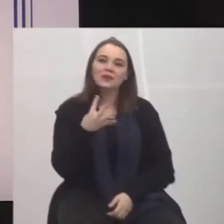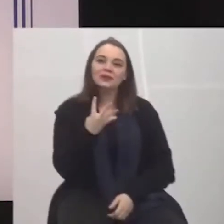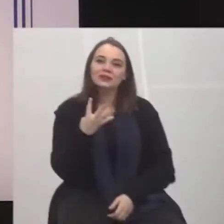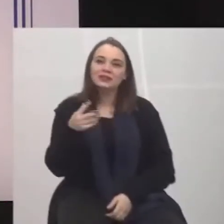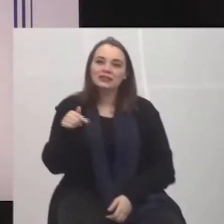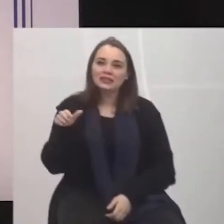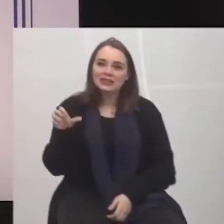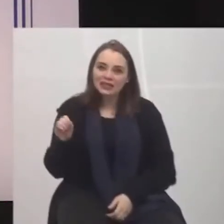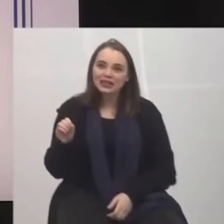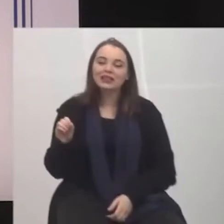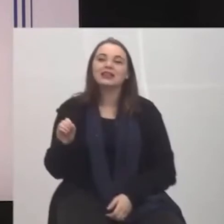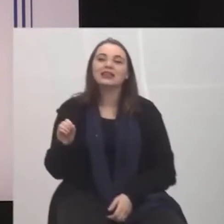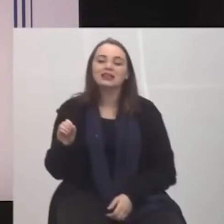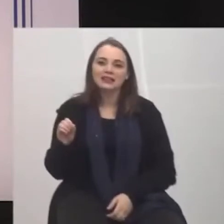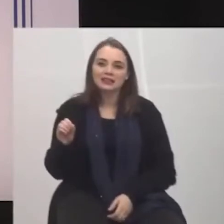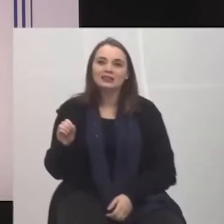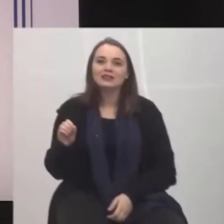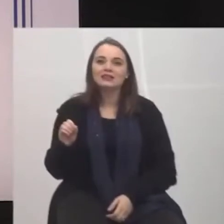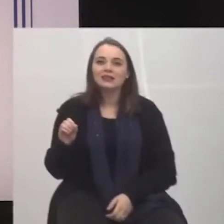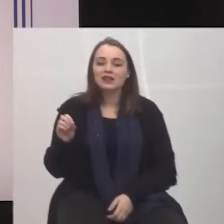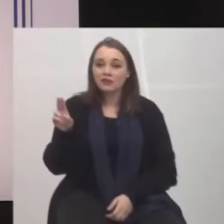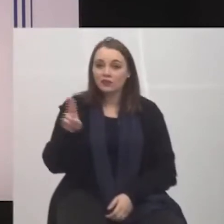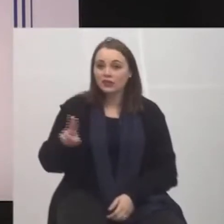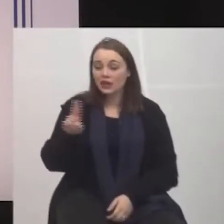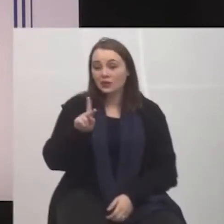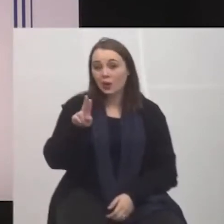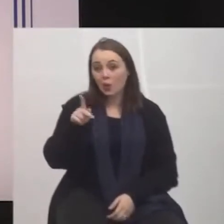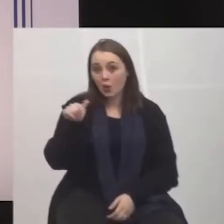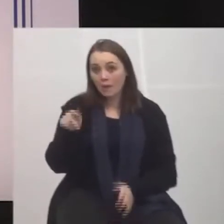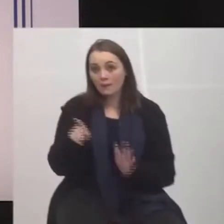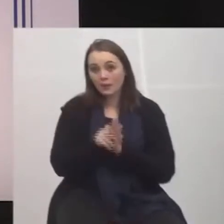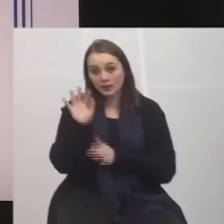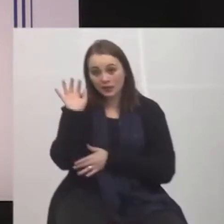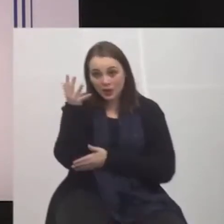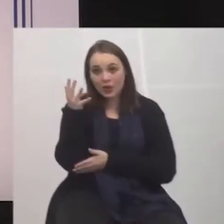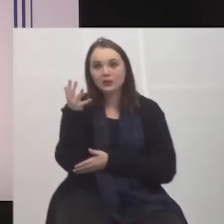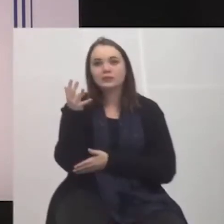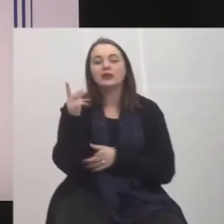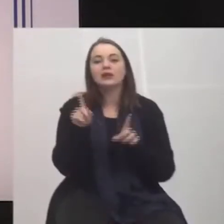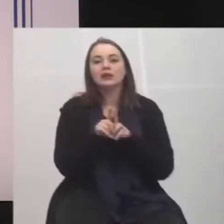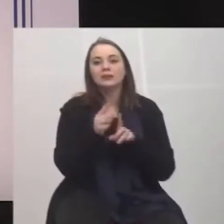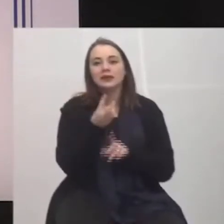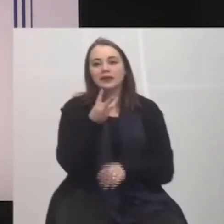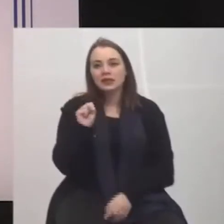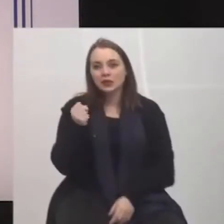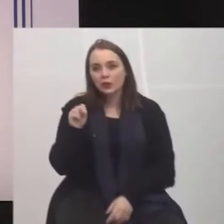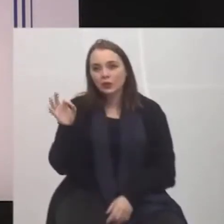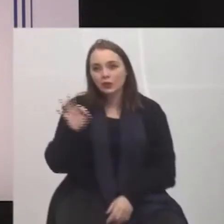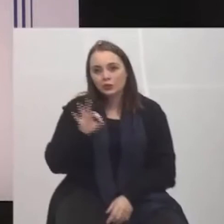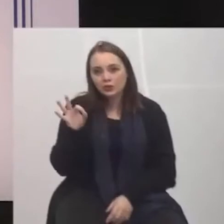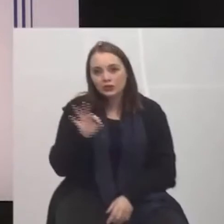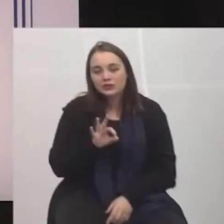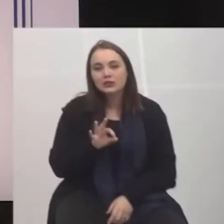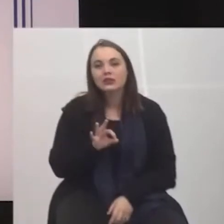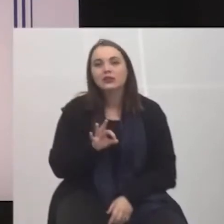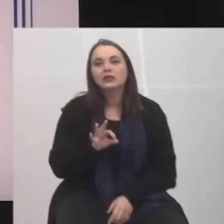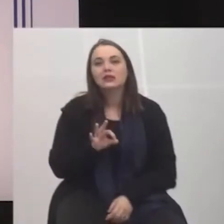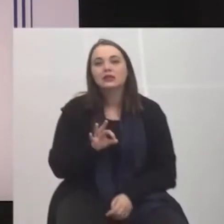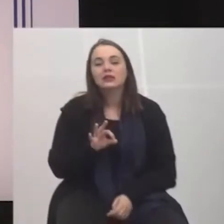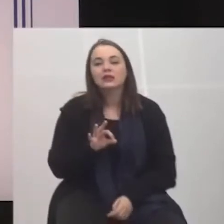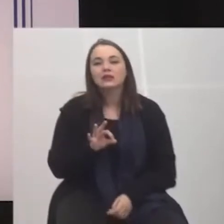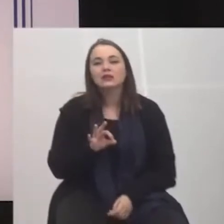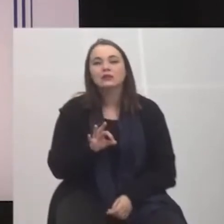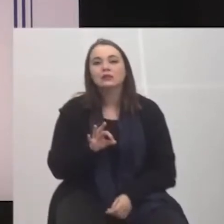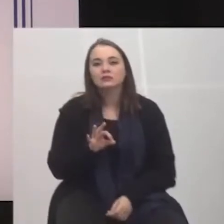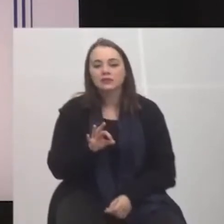34.468 atendimentos feitos pela UPA da Próspera, cerca de 38% do total de 2020